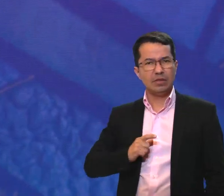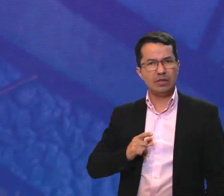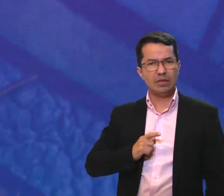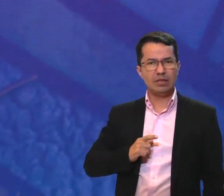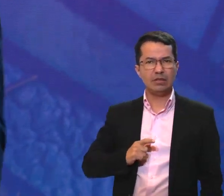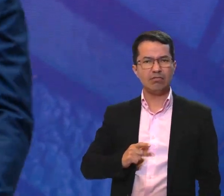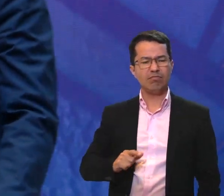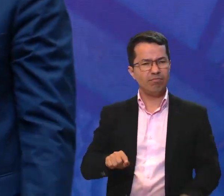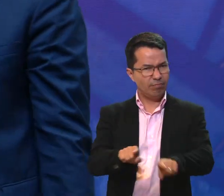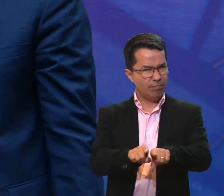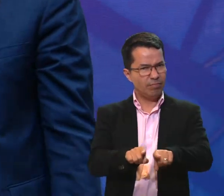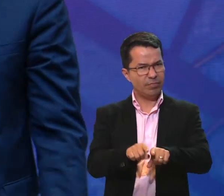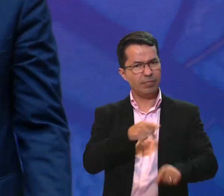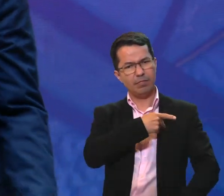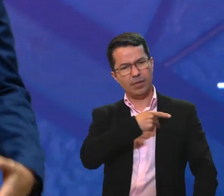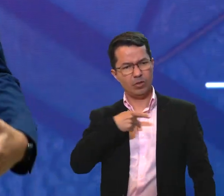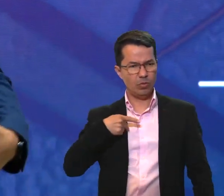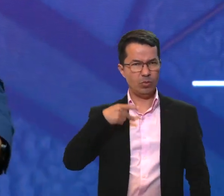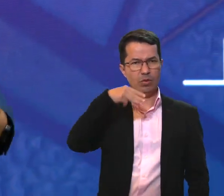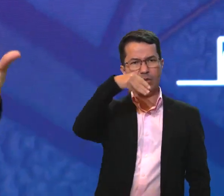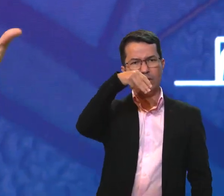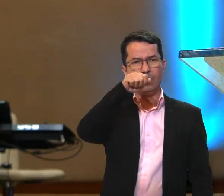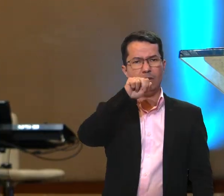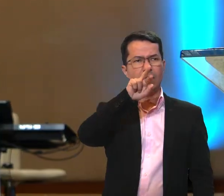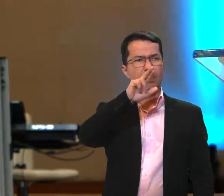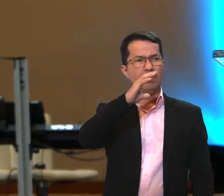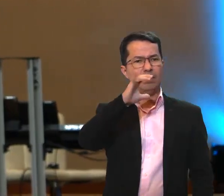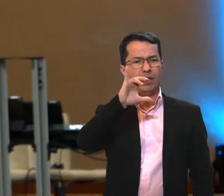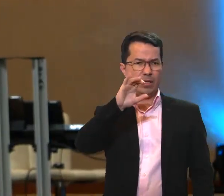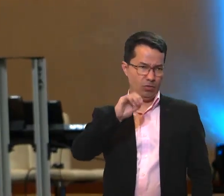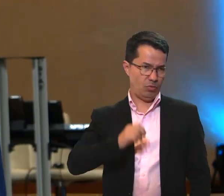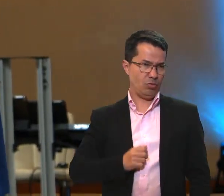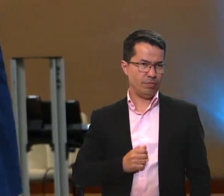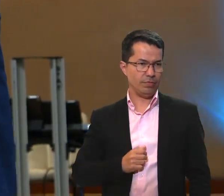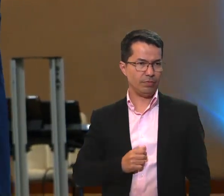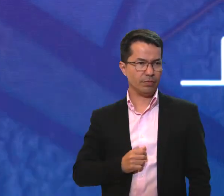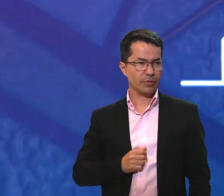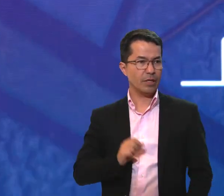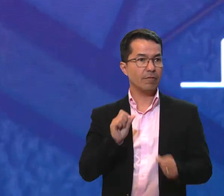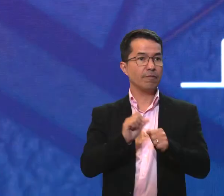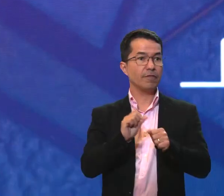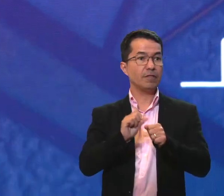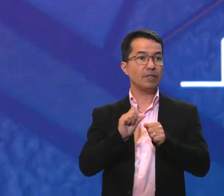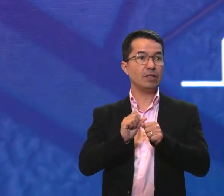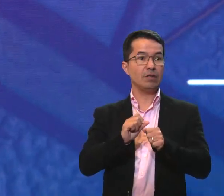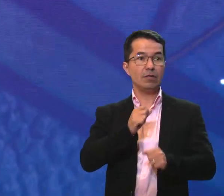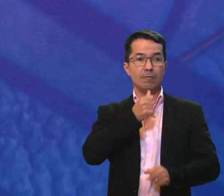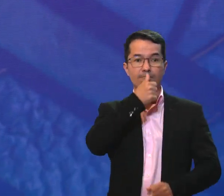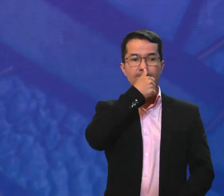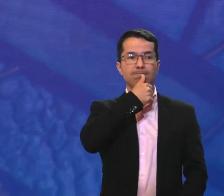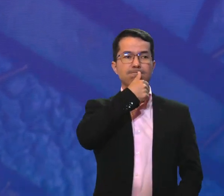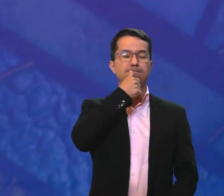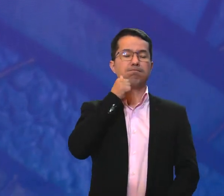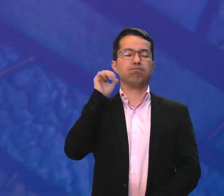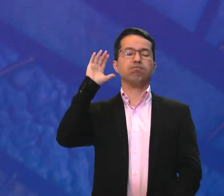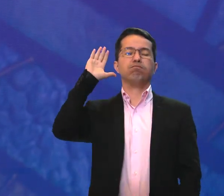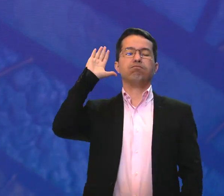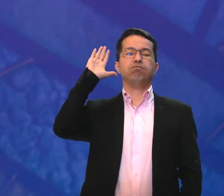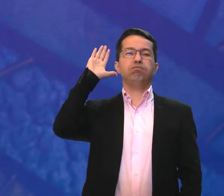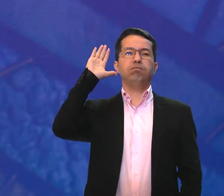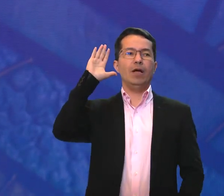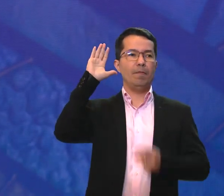no ministério, na igreja, ele tornou visível isso. Ele fez um voto com Deus e começou a andar